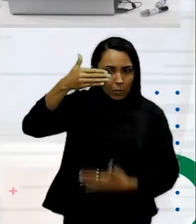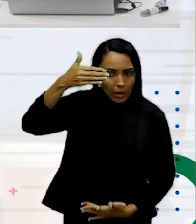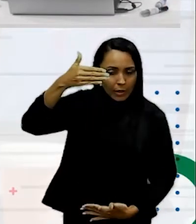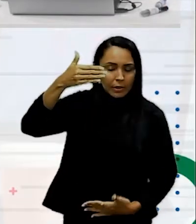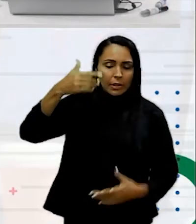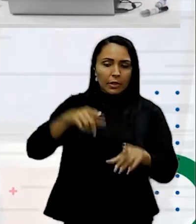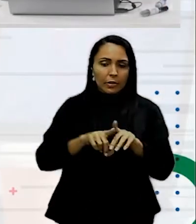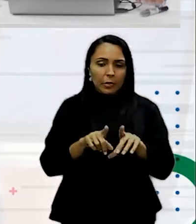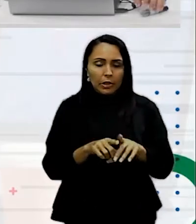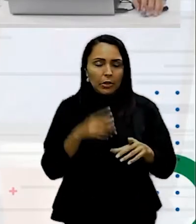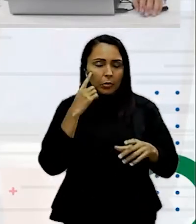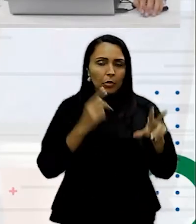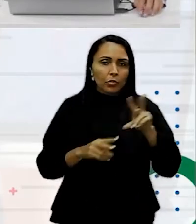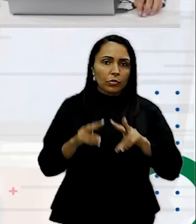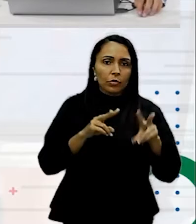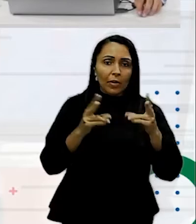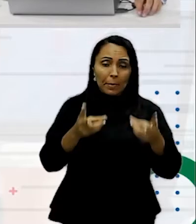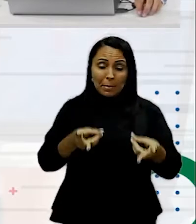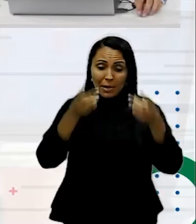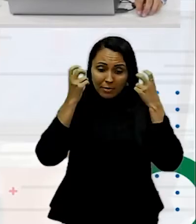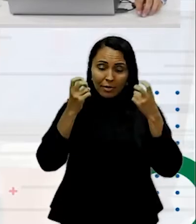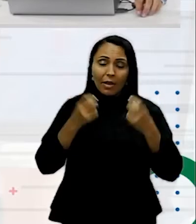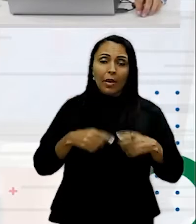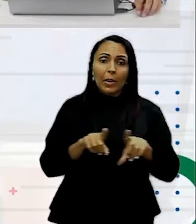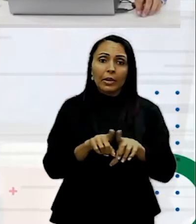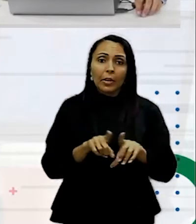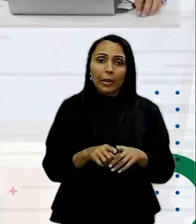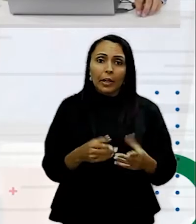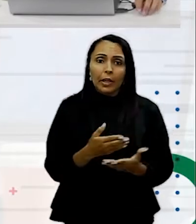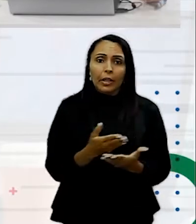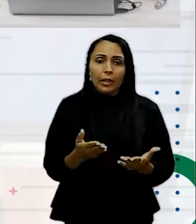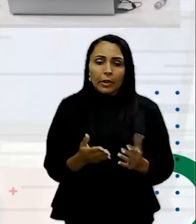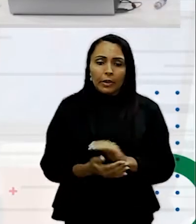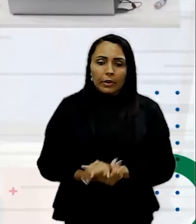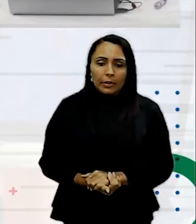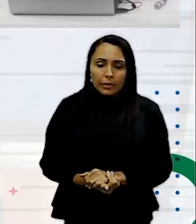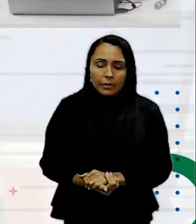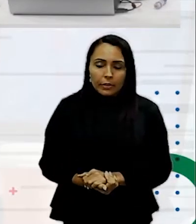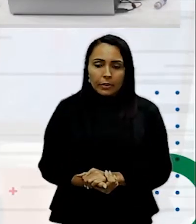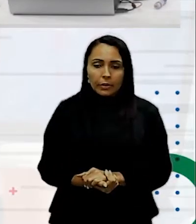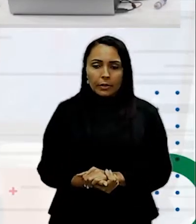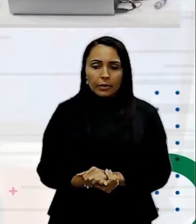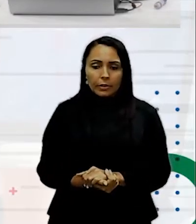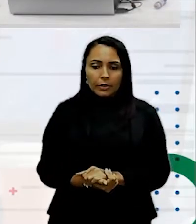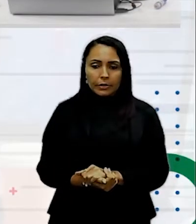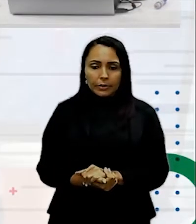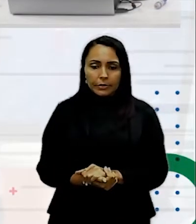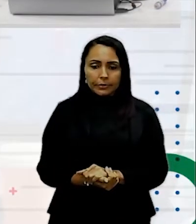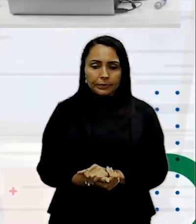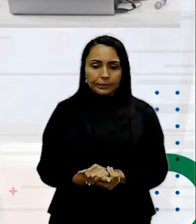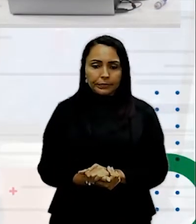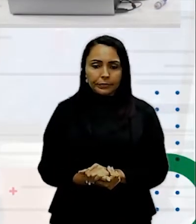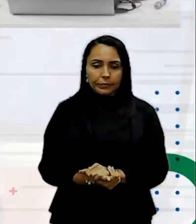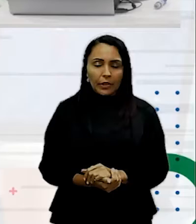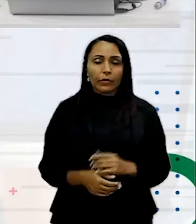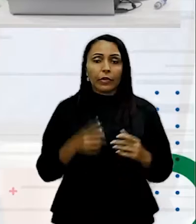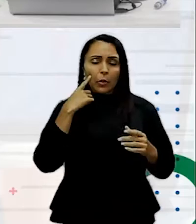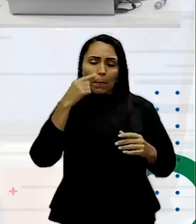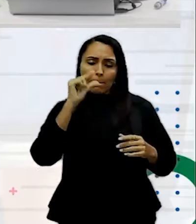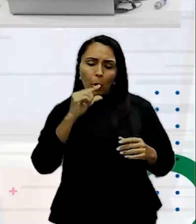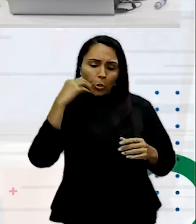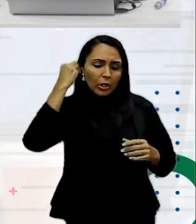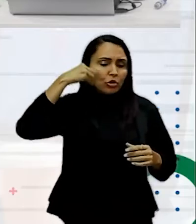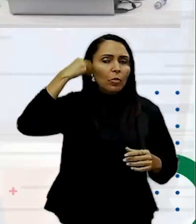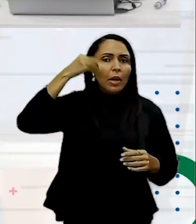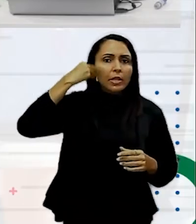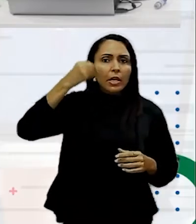o meu usuário veja e alguns filmes e séries do meu catálogo. Aí vem um pouco da sua experiência